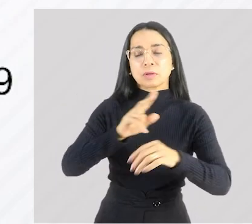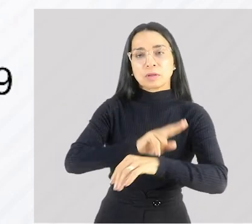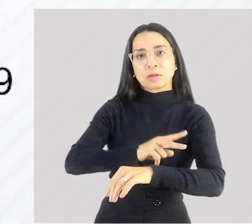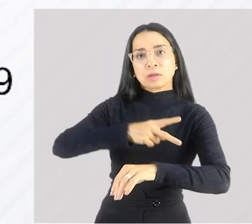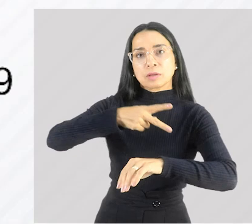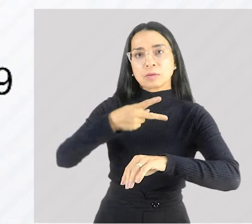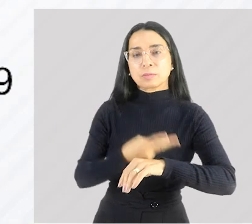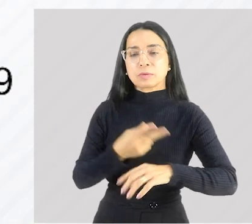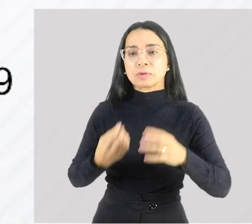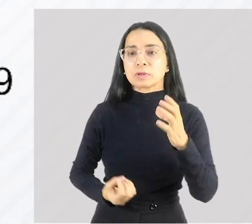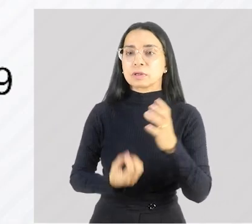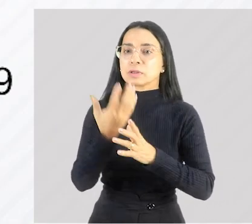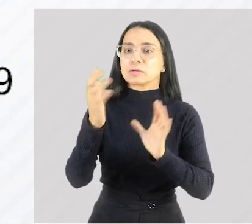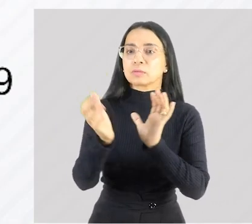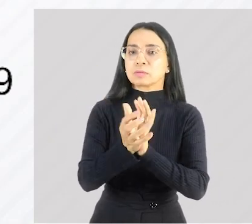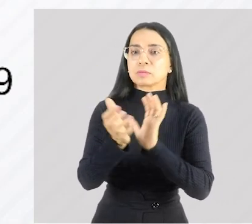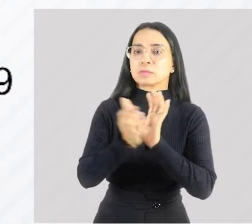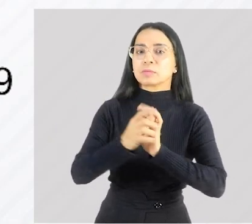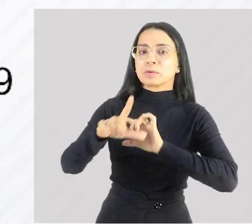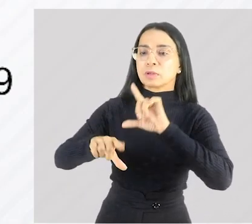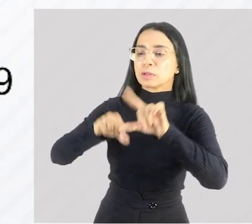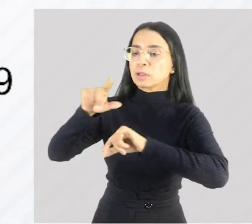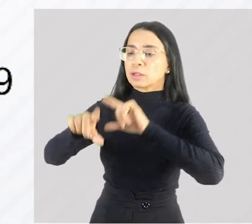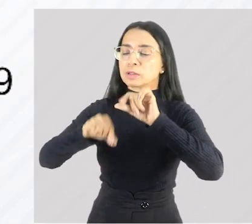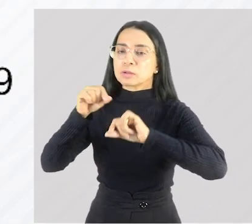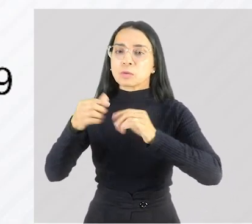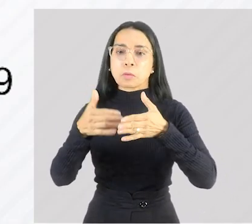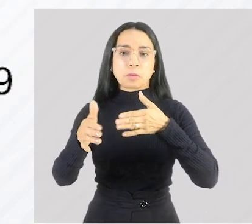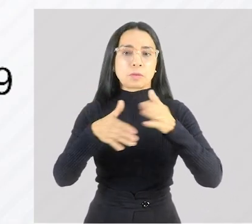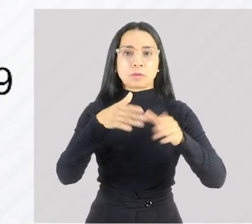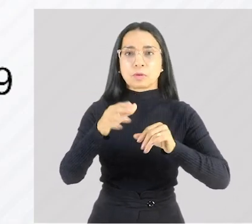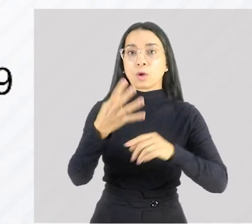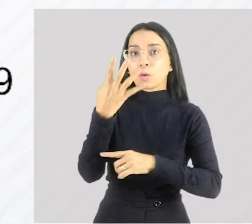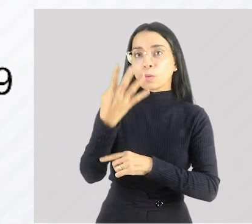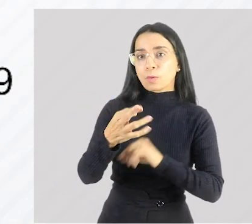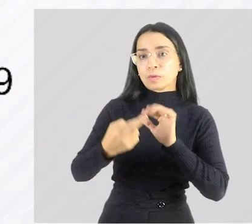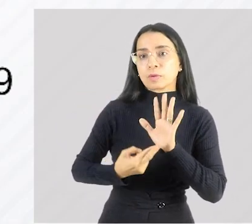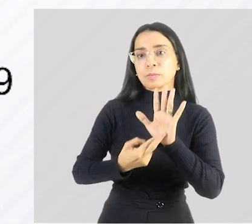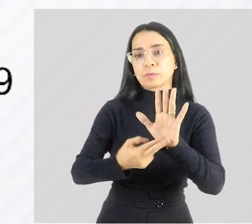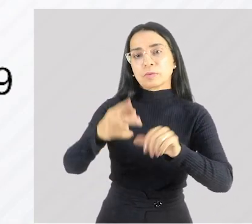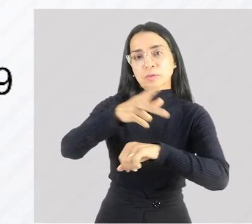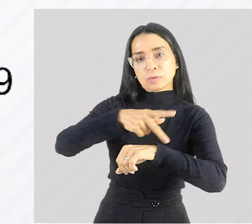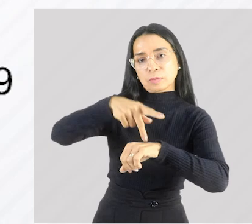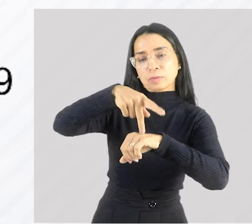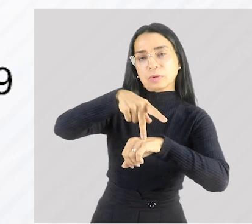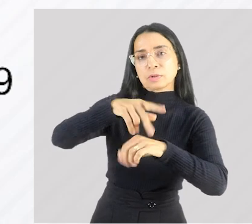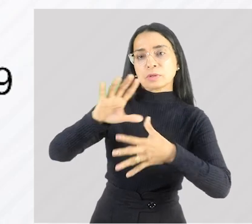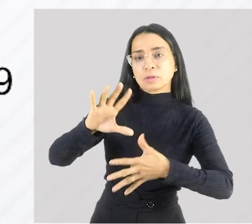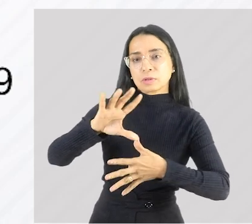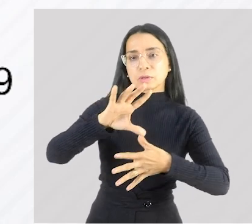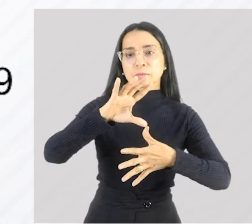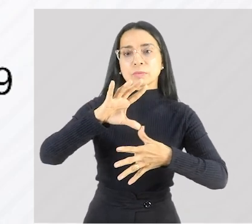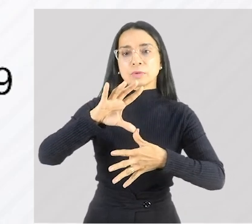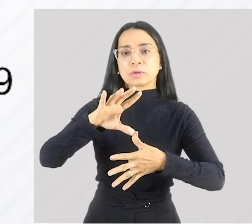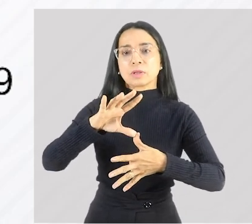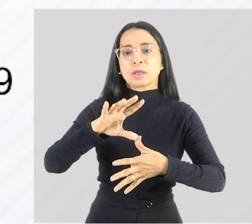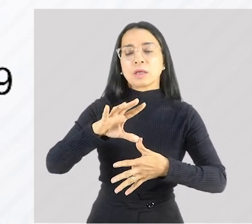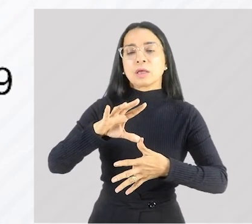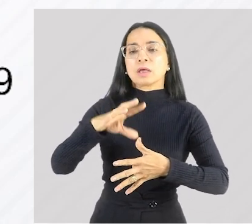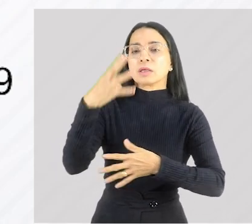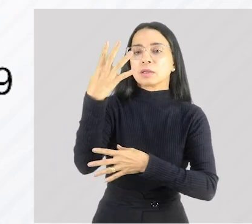da criação da comissão serão escolhidos aleatoriamente quatro representantes de países das amé e quatro